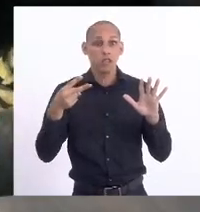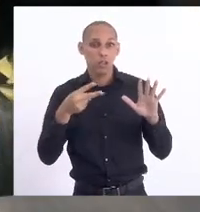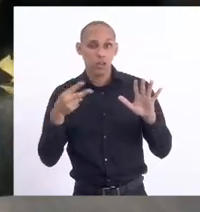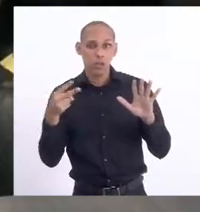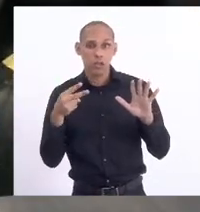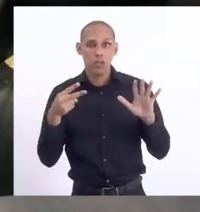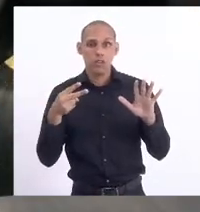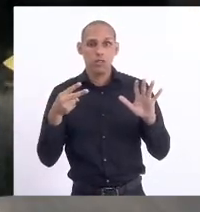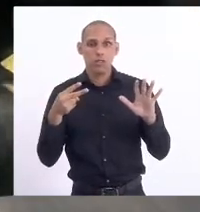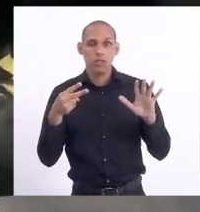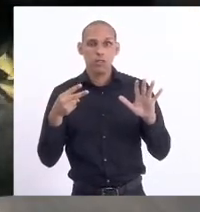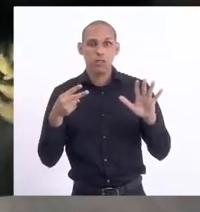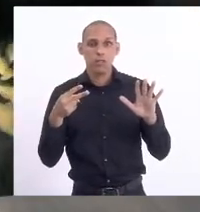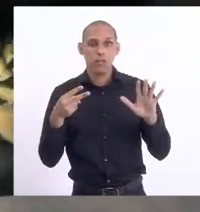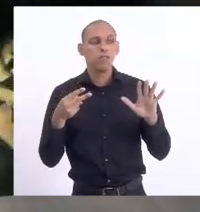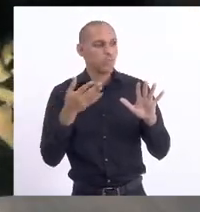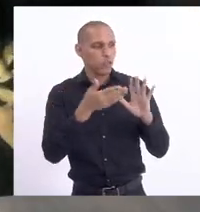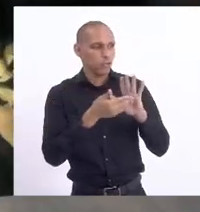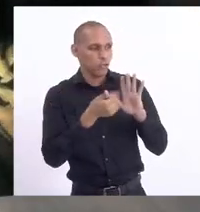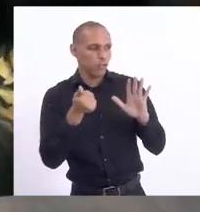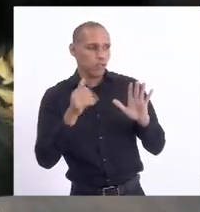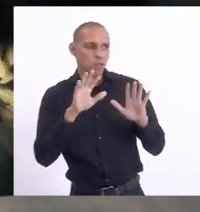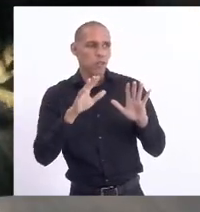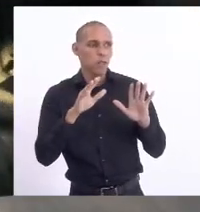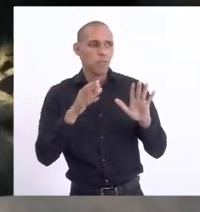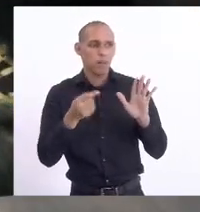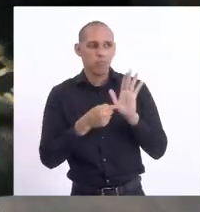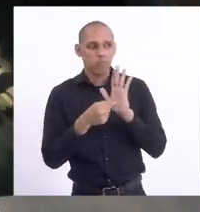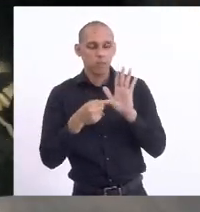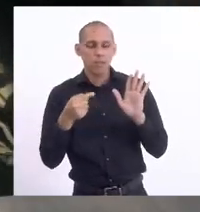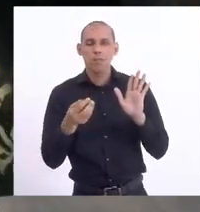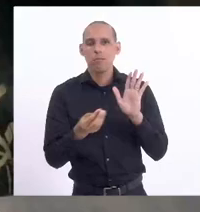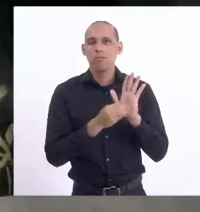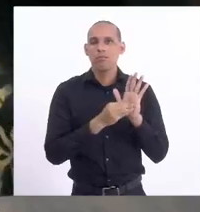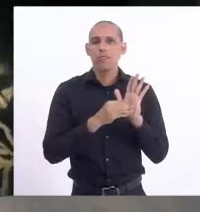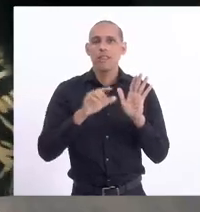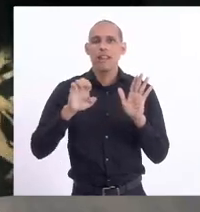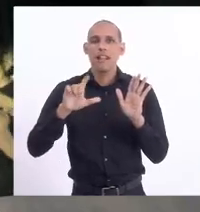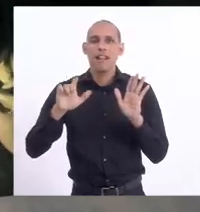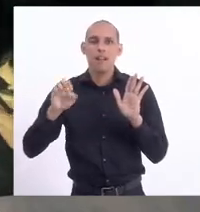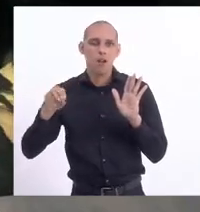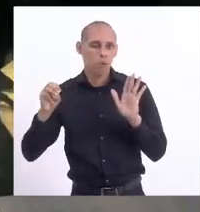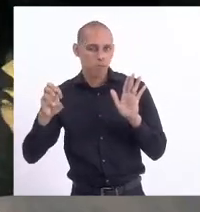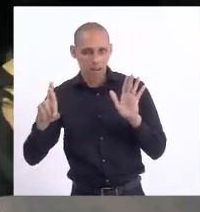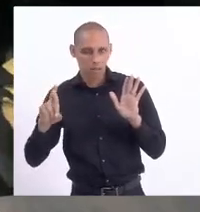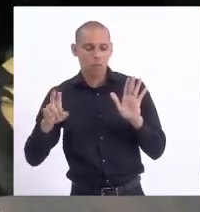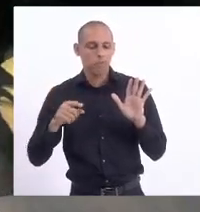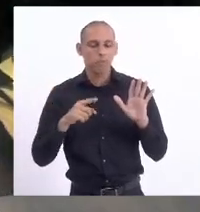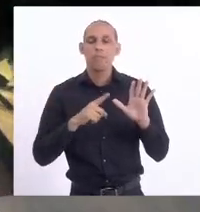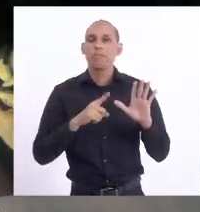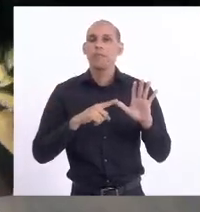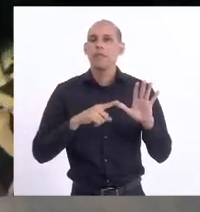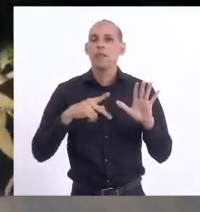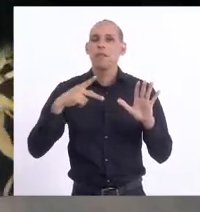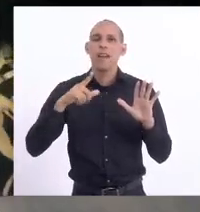5322. Sim, você retirou, mas foi apresentado. Ele é o Marco Coelho e André Siciliano. PL, que é esse que entrou na pauta